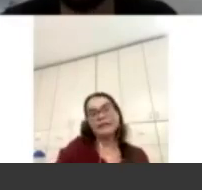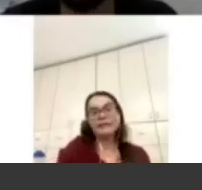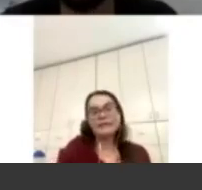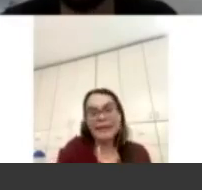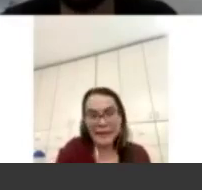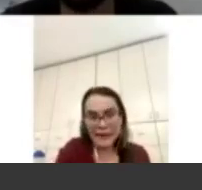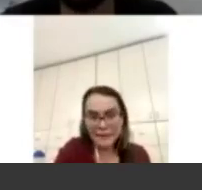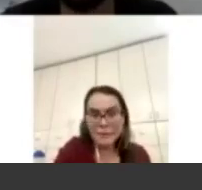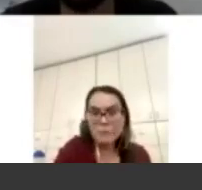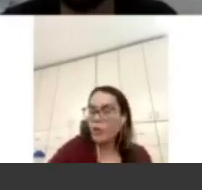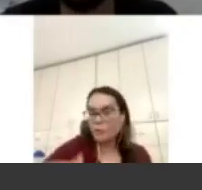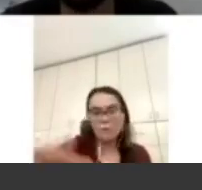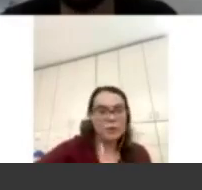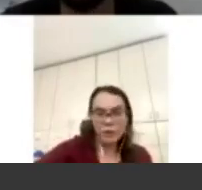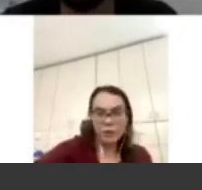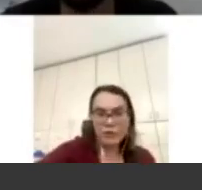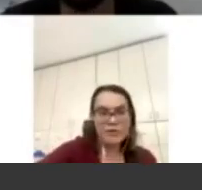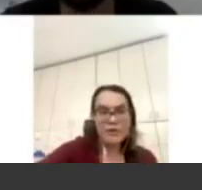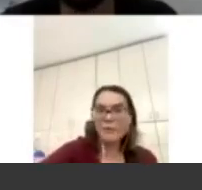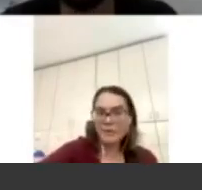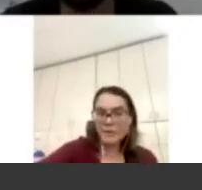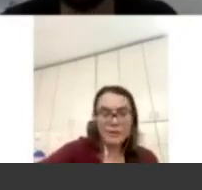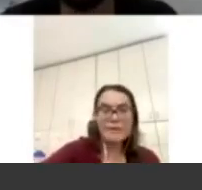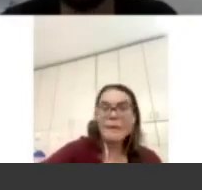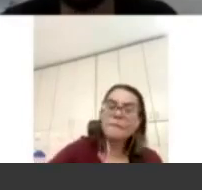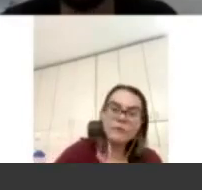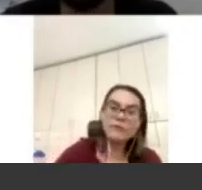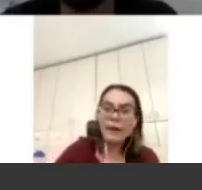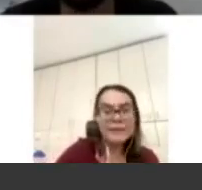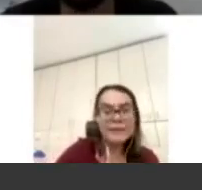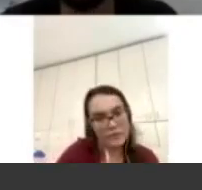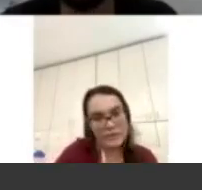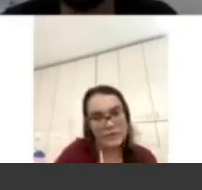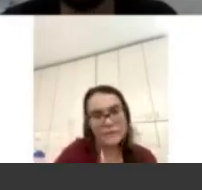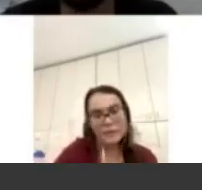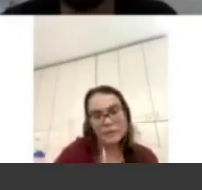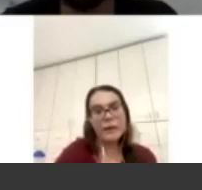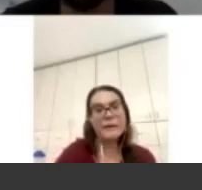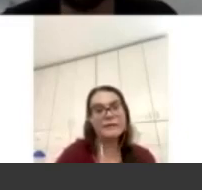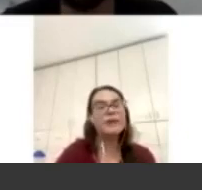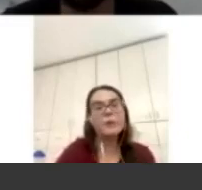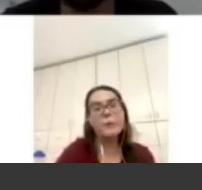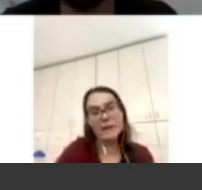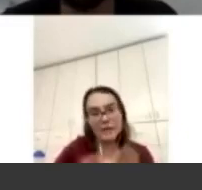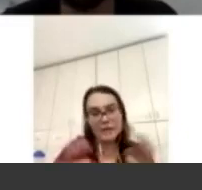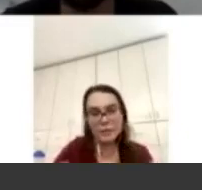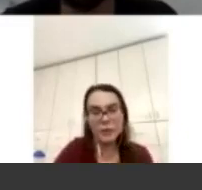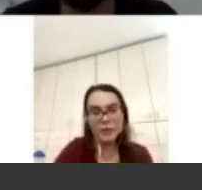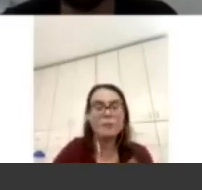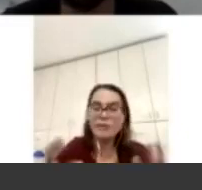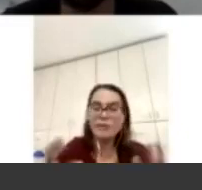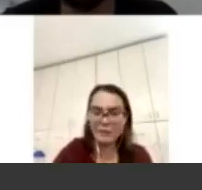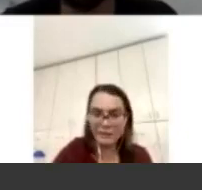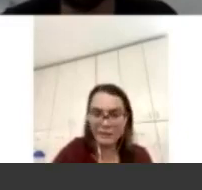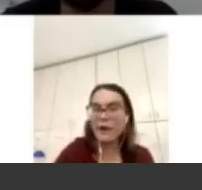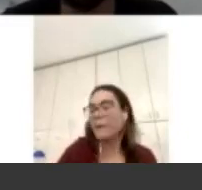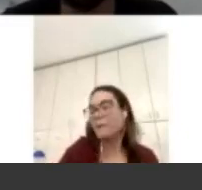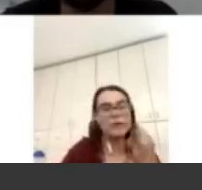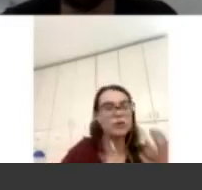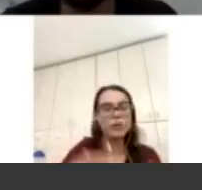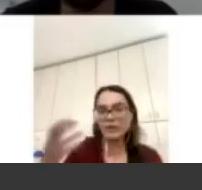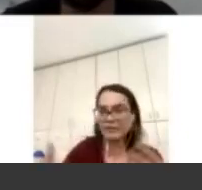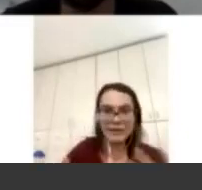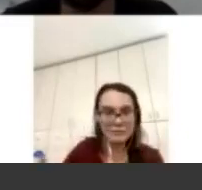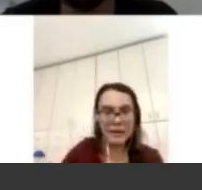paciente. Ele tenta integrar múltiplos protocolos, recomendações, em uma ferramenta concisa, em uma ferramenta que em um mesmo